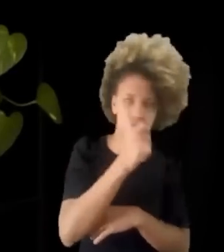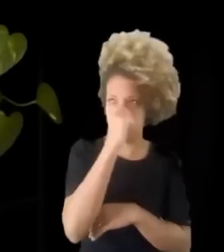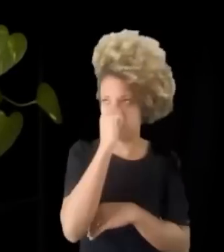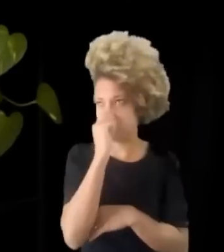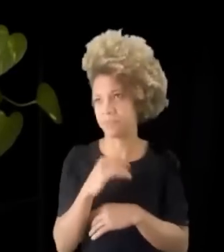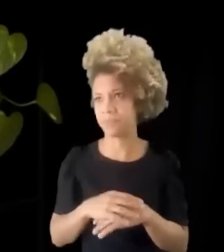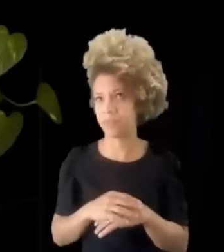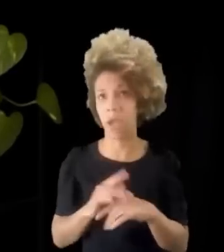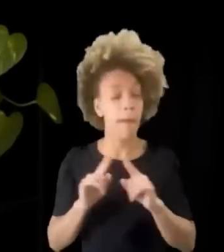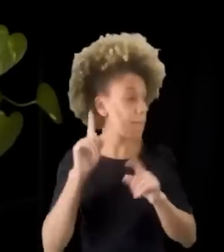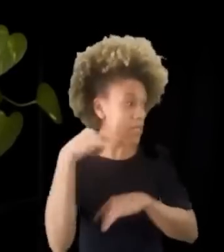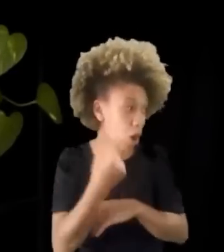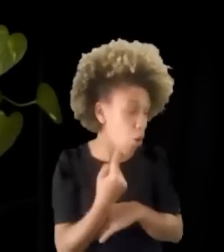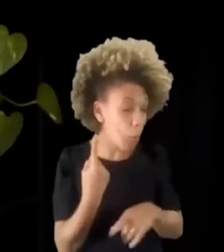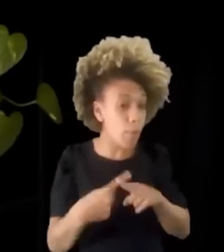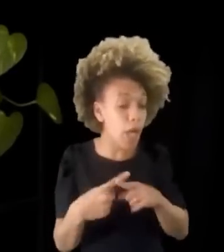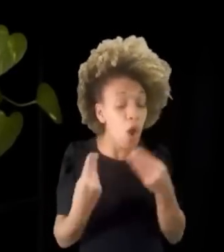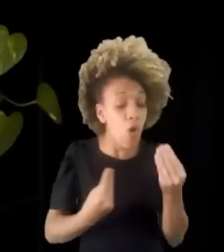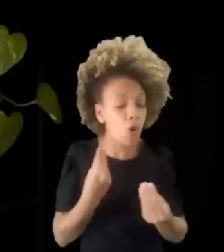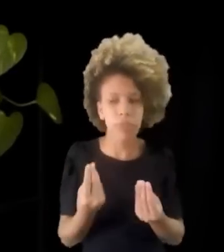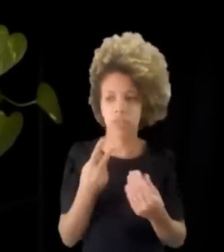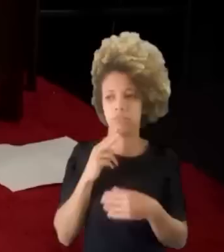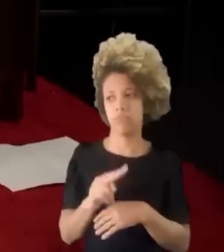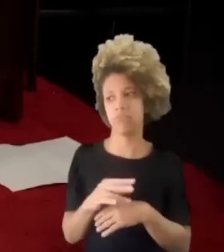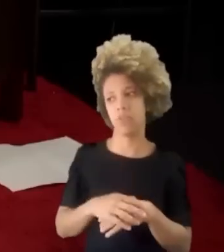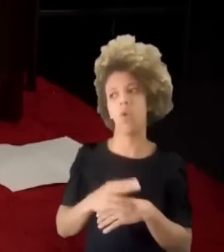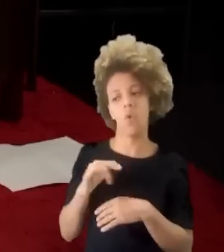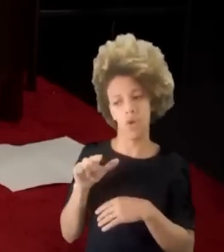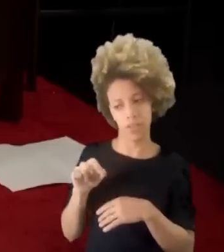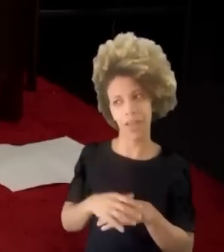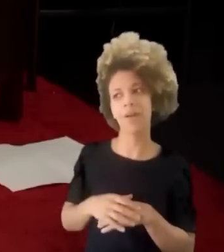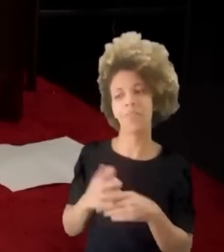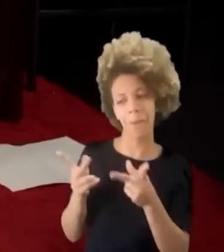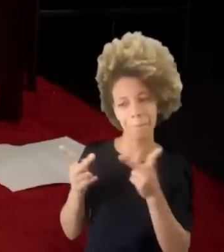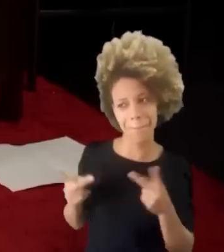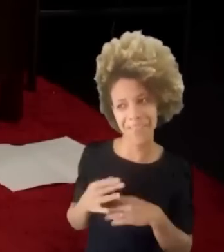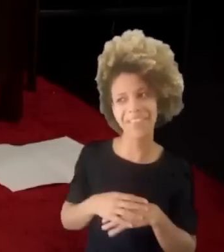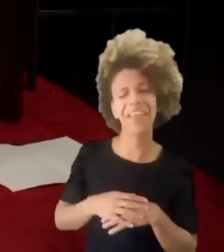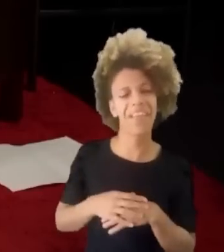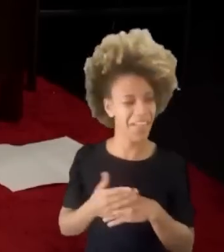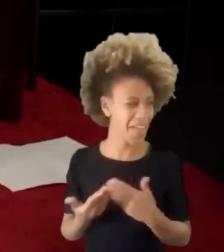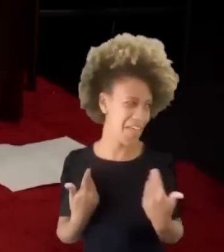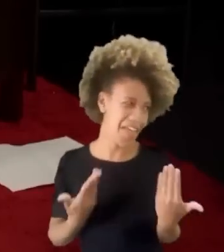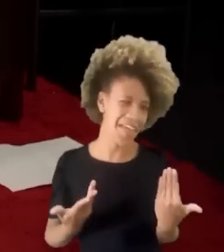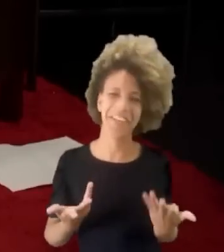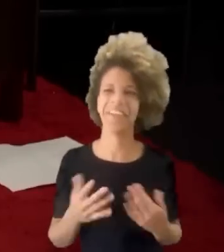enfim e é muito louco cara como as vezes você olha de droga um pouquinho de falar exatamente